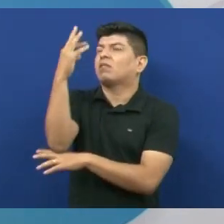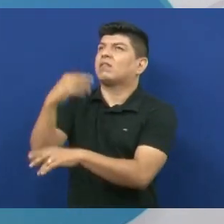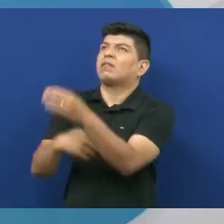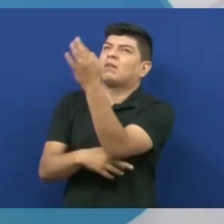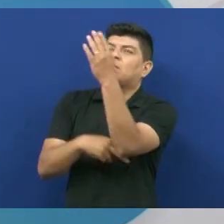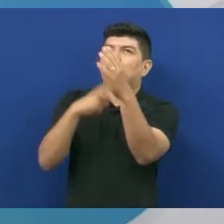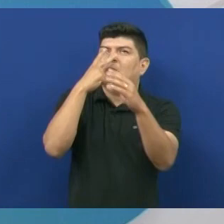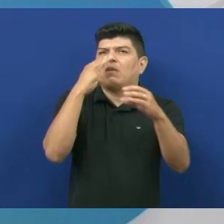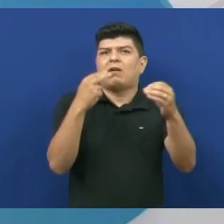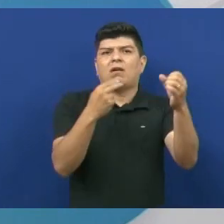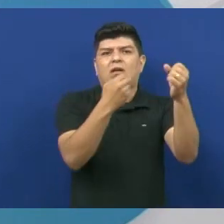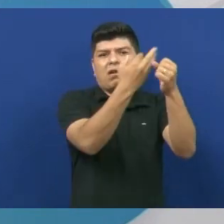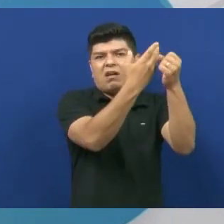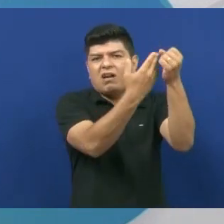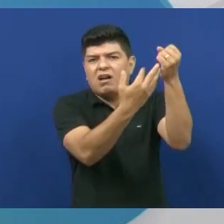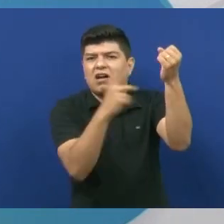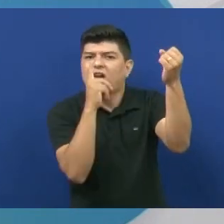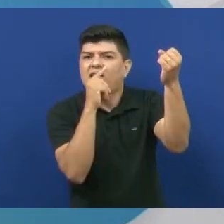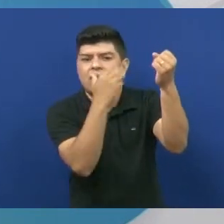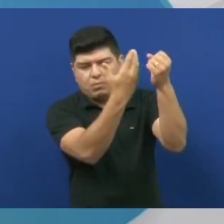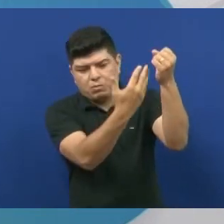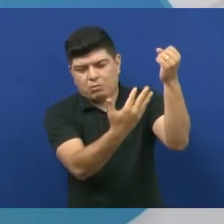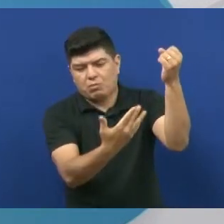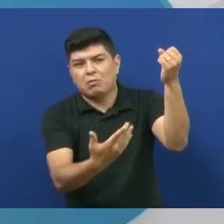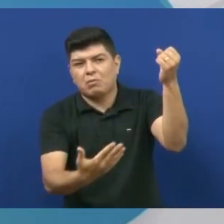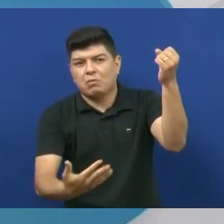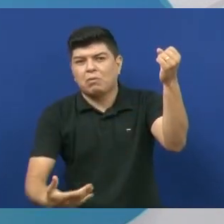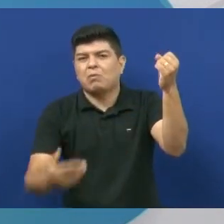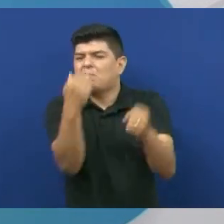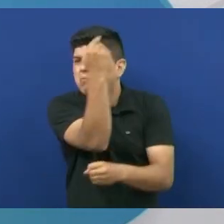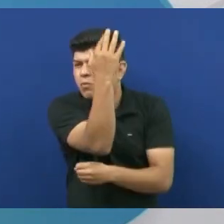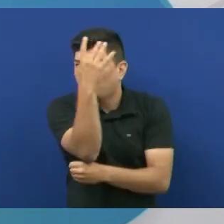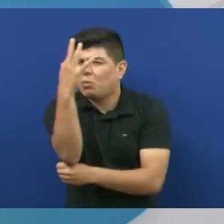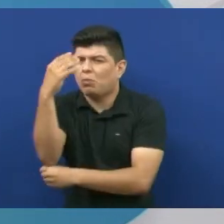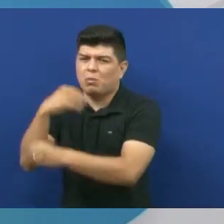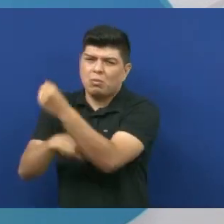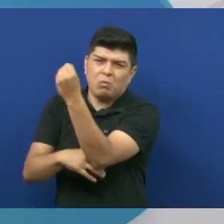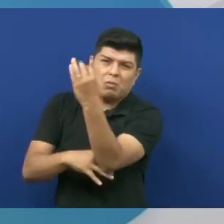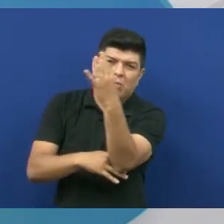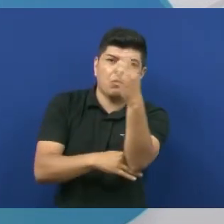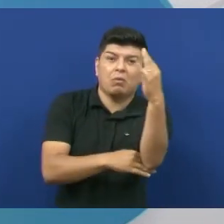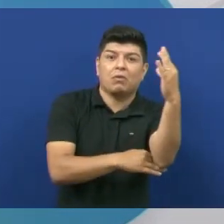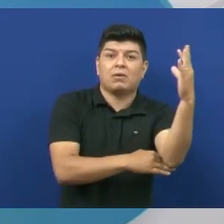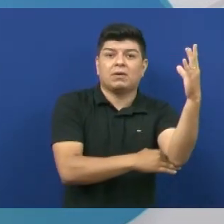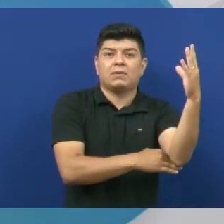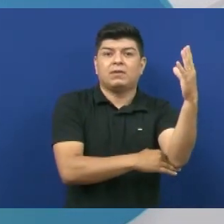numa cachoeira muito bonita, né? Aquela floresta, de repente